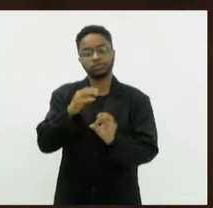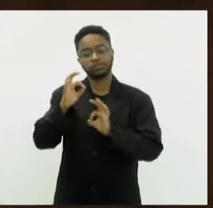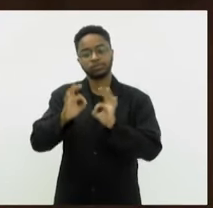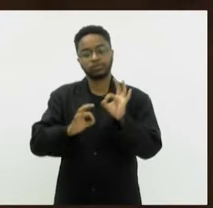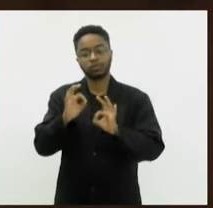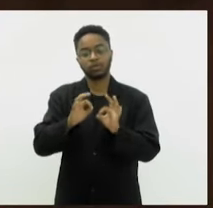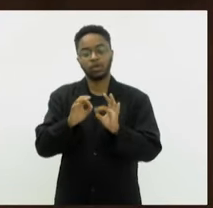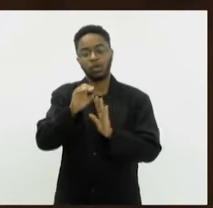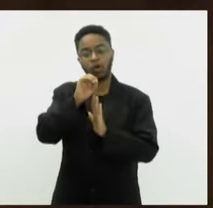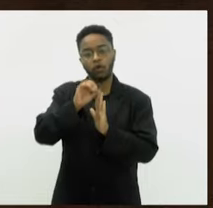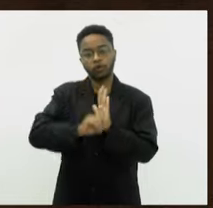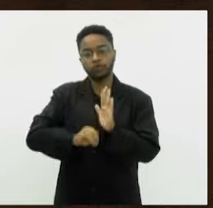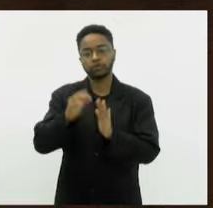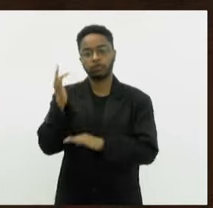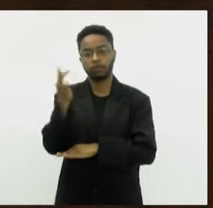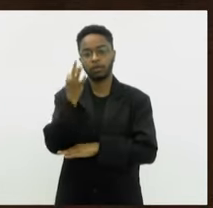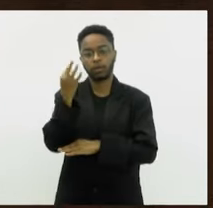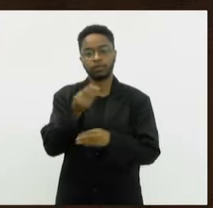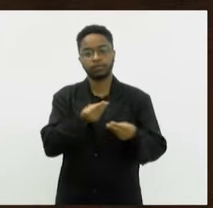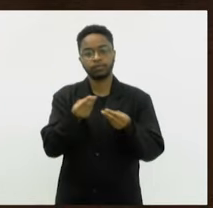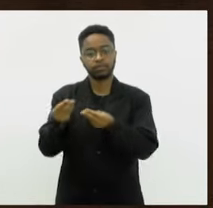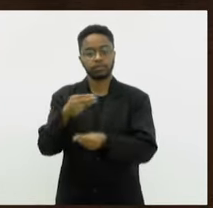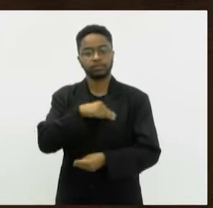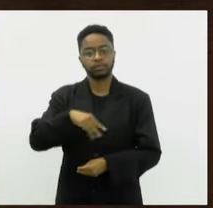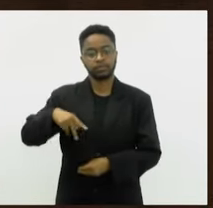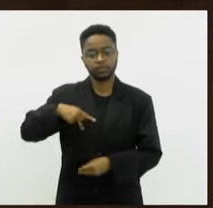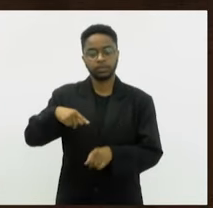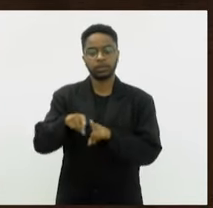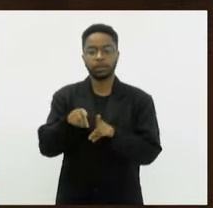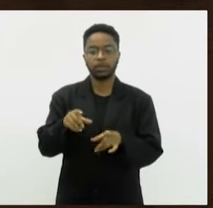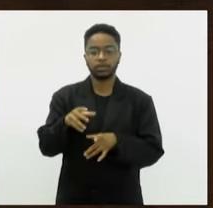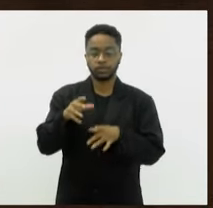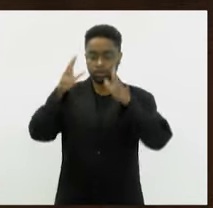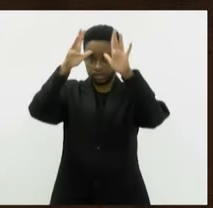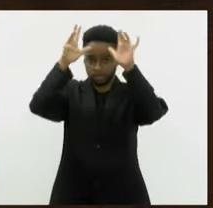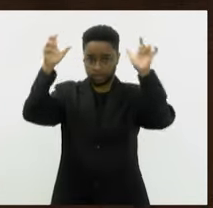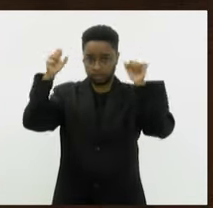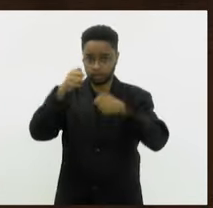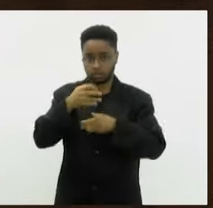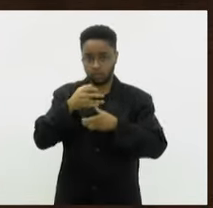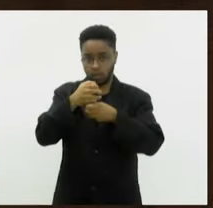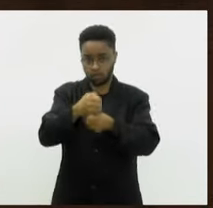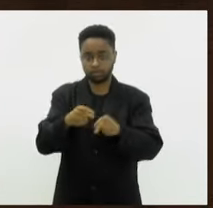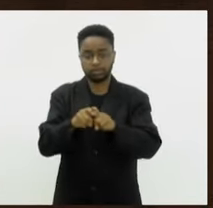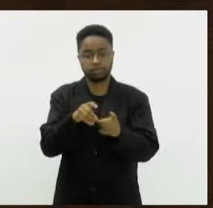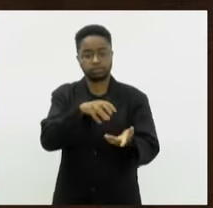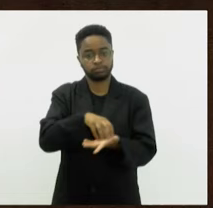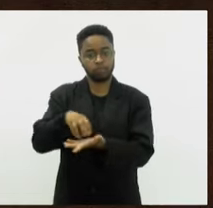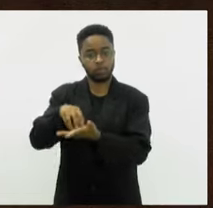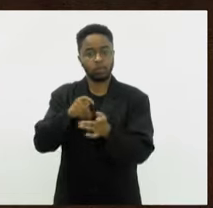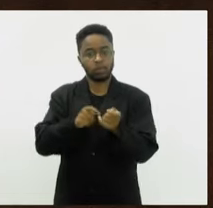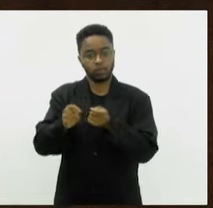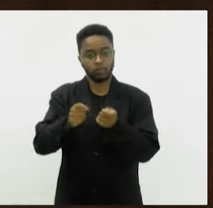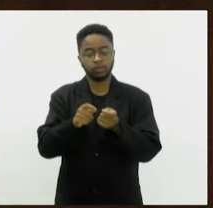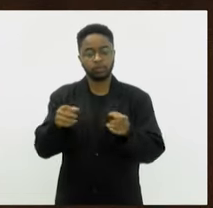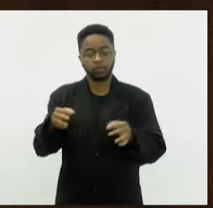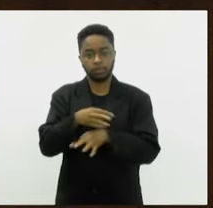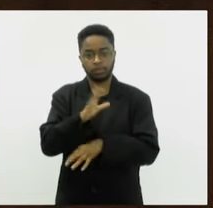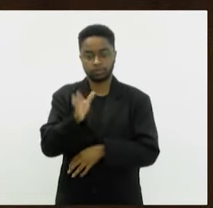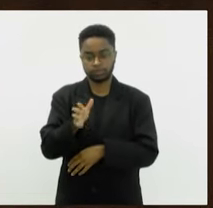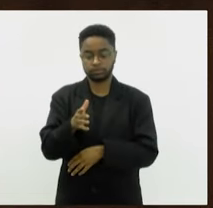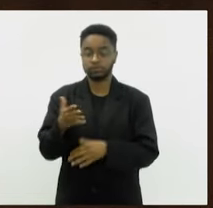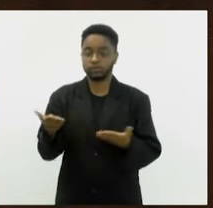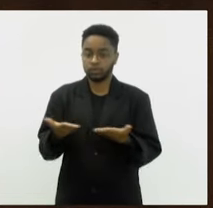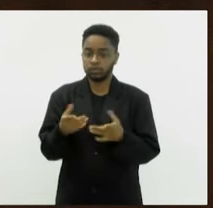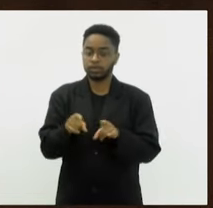um ofício ao MP, ao Tribunal de Contas, a todos os órgãos de controle, está pronto, deputado. E hoje ainda